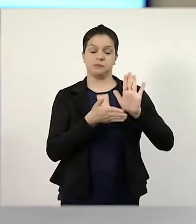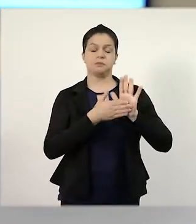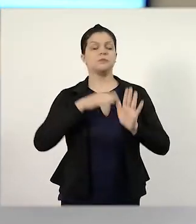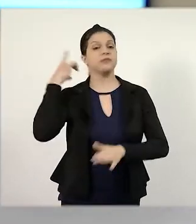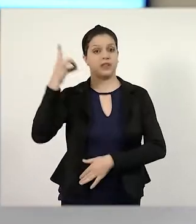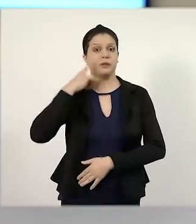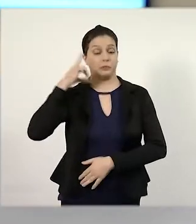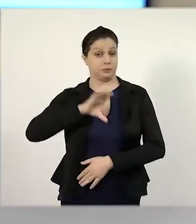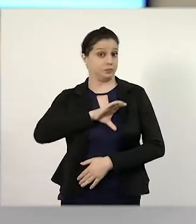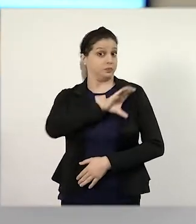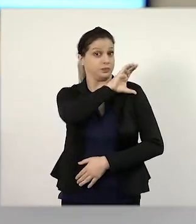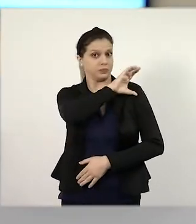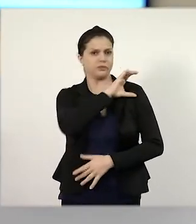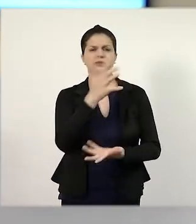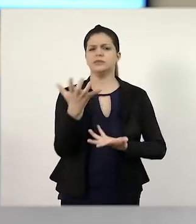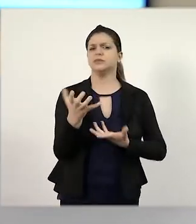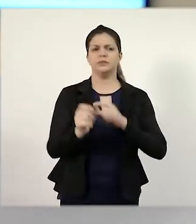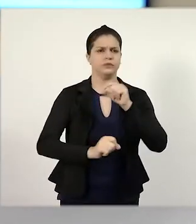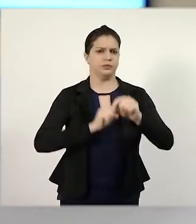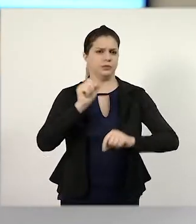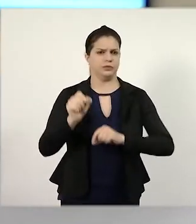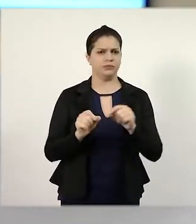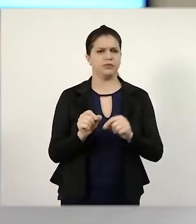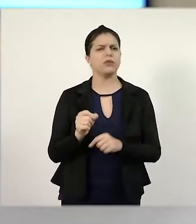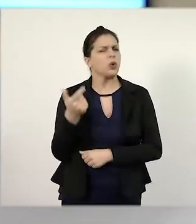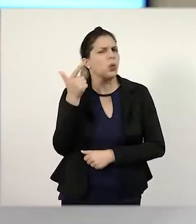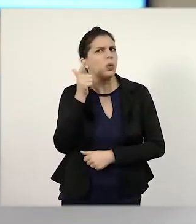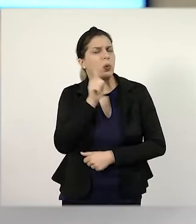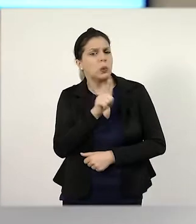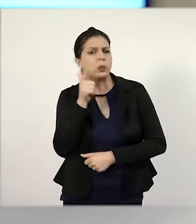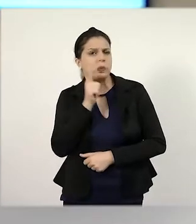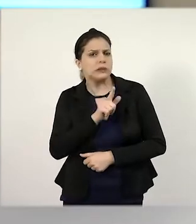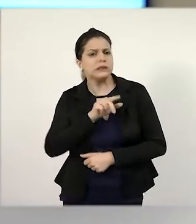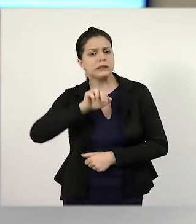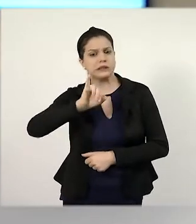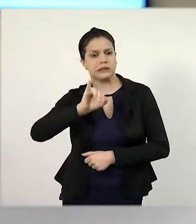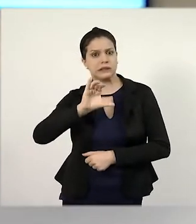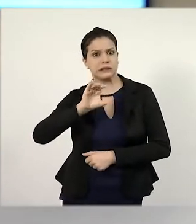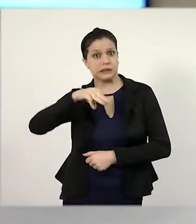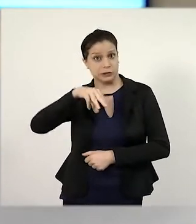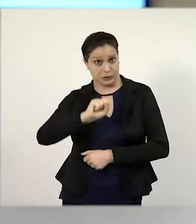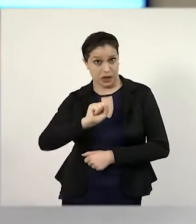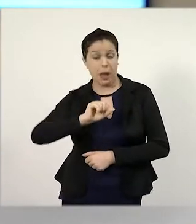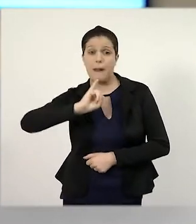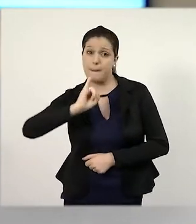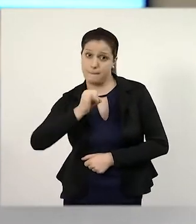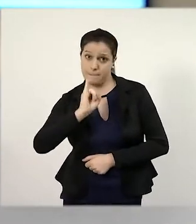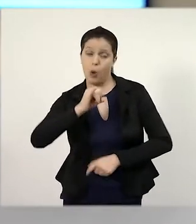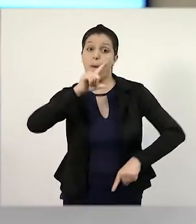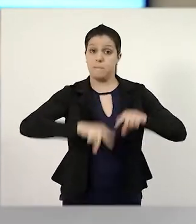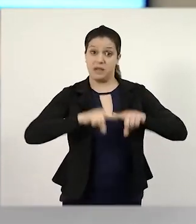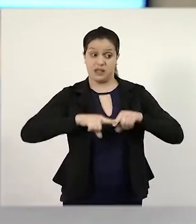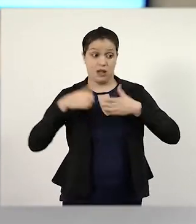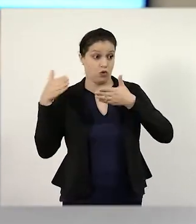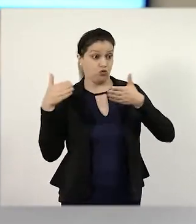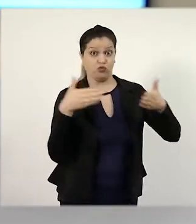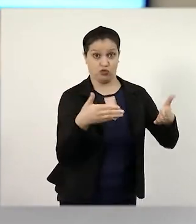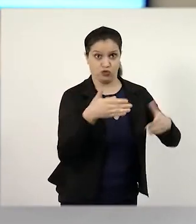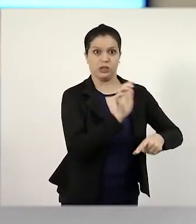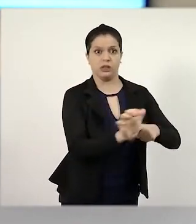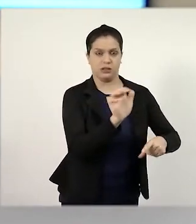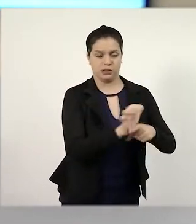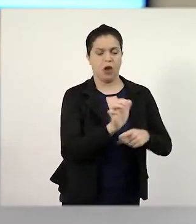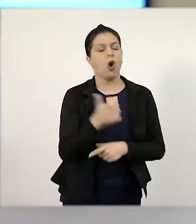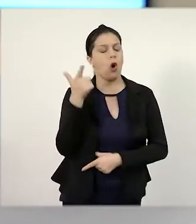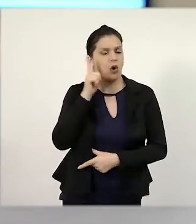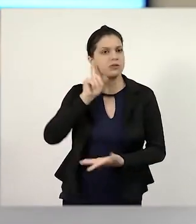Proposta do deputado Capitão Contar quer que exista a possibilidade de que o ICMS de produtos que entrem no